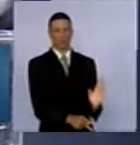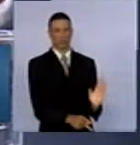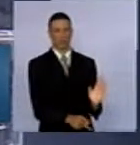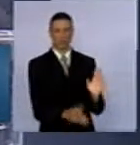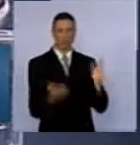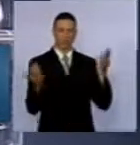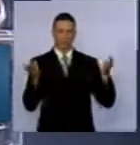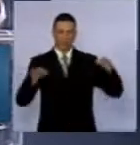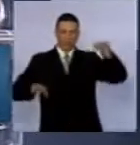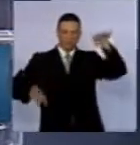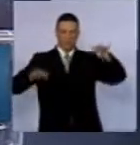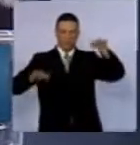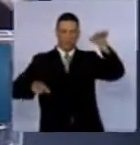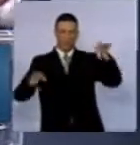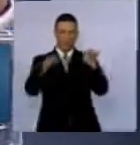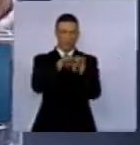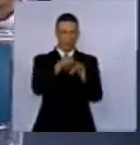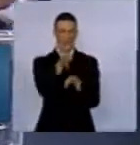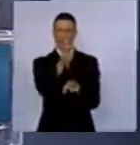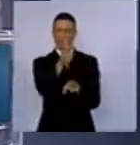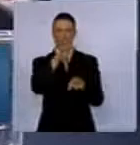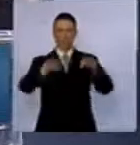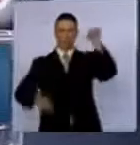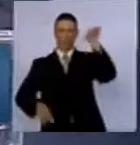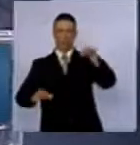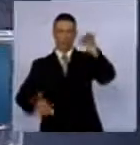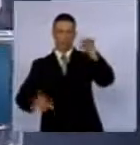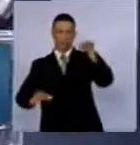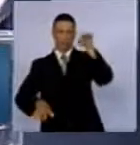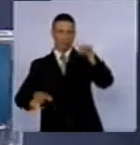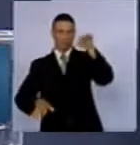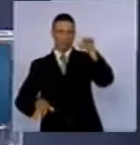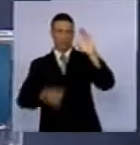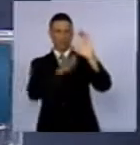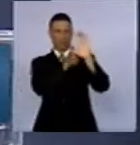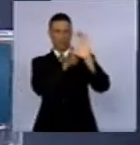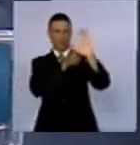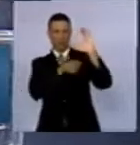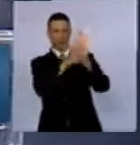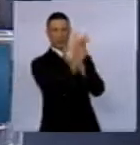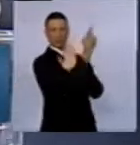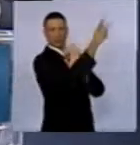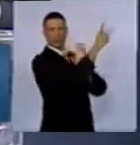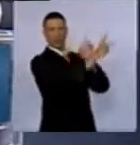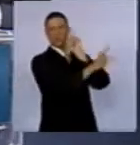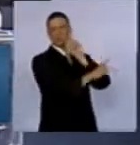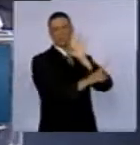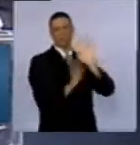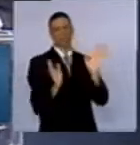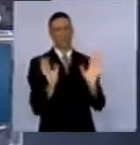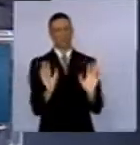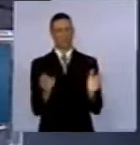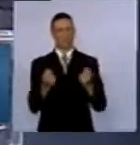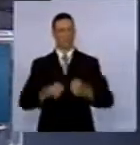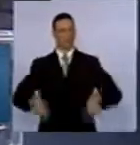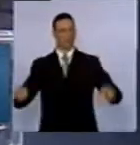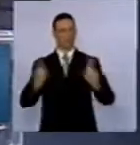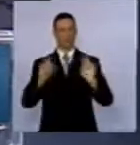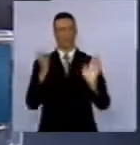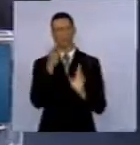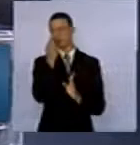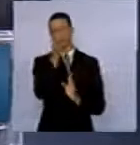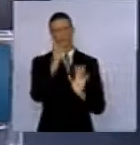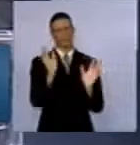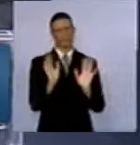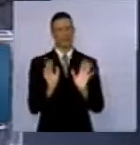a desproporção, não vamos questionar aqui o quanto está remetendo de lucro para o exterior, não, eu acho que esse não é o fato. Eu acho que há uma competitividade,